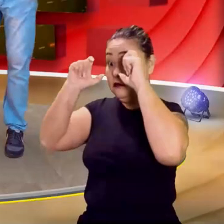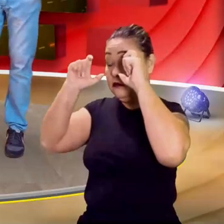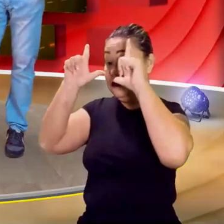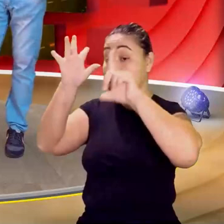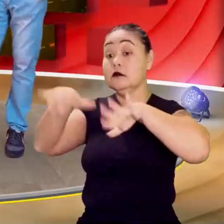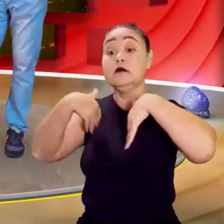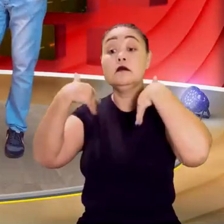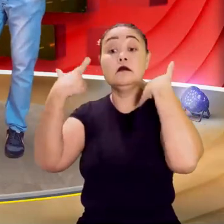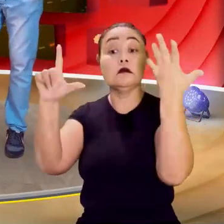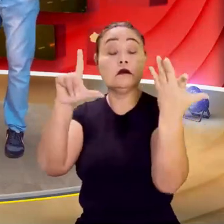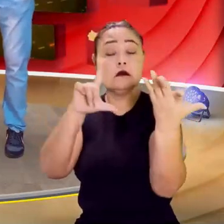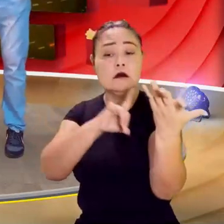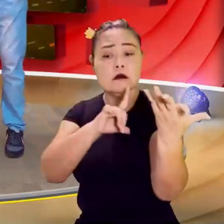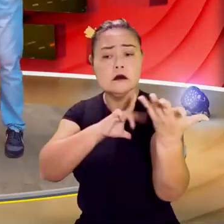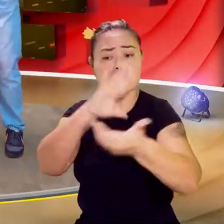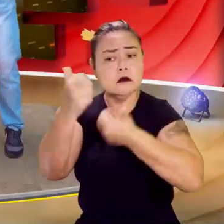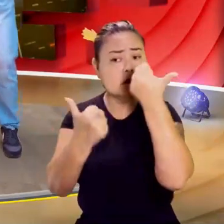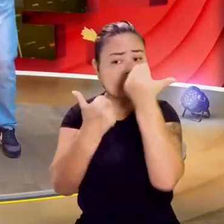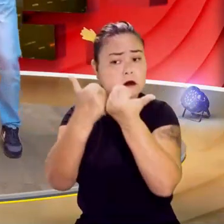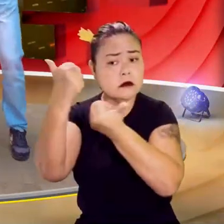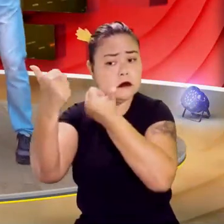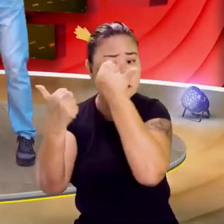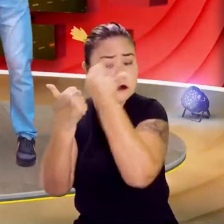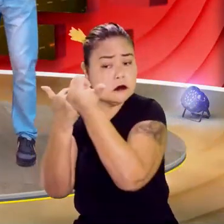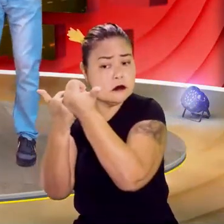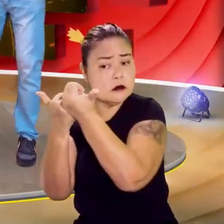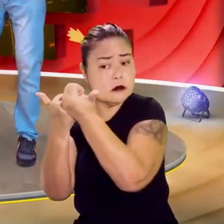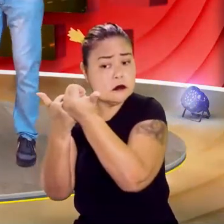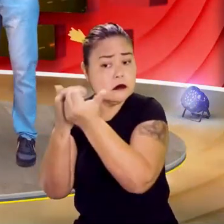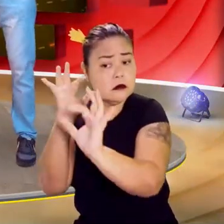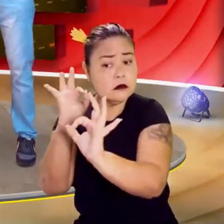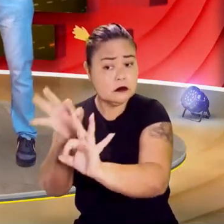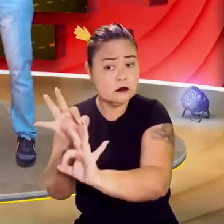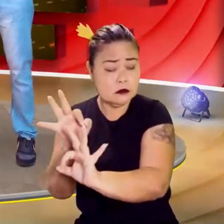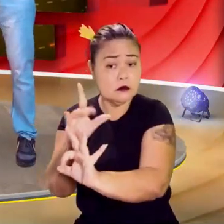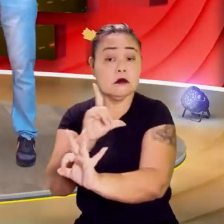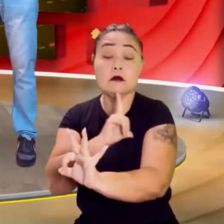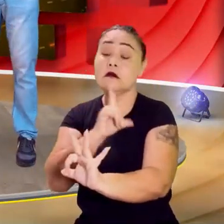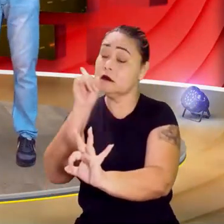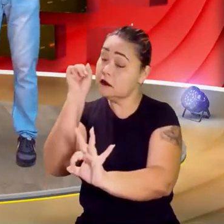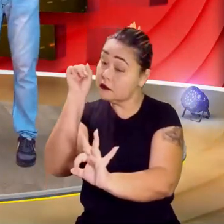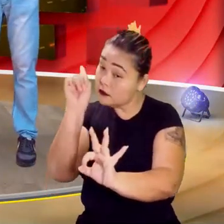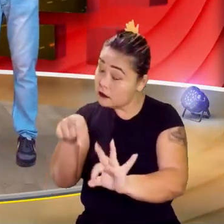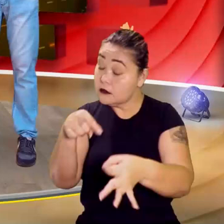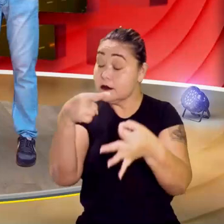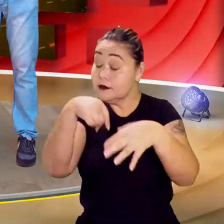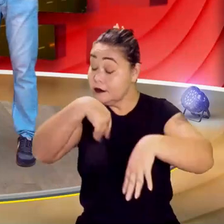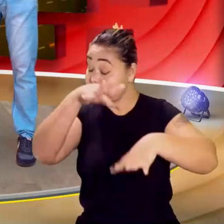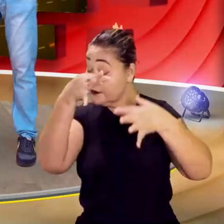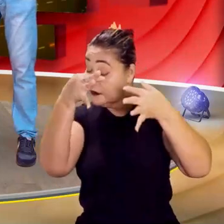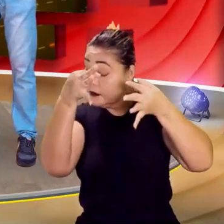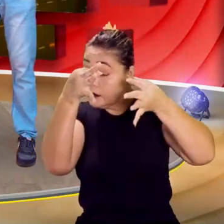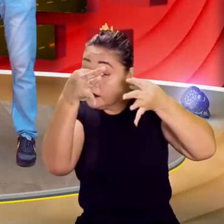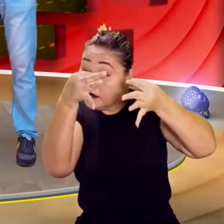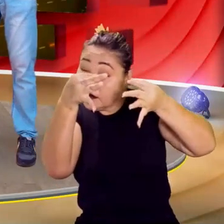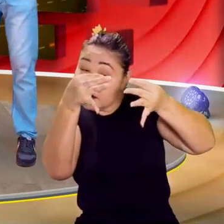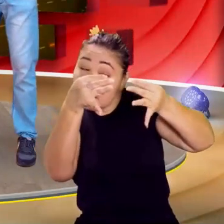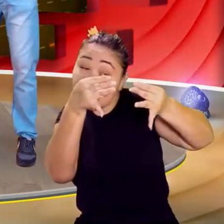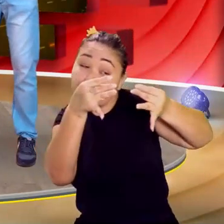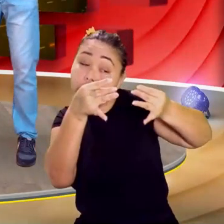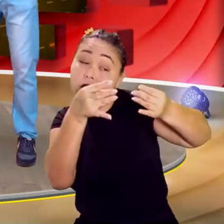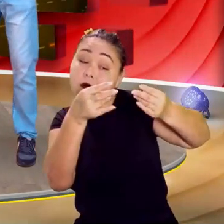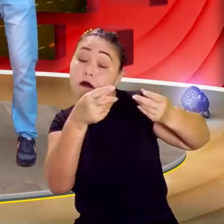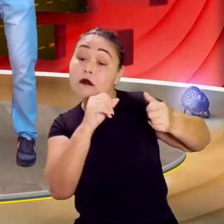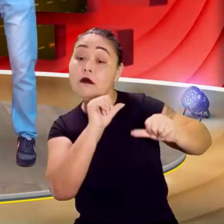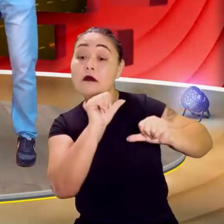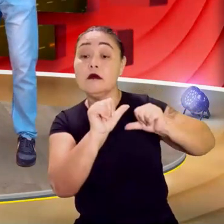de onde você terá que substituir. Certo? E esse é o grande detalhe. Porque se eu